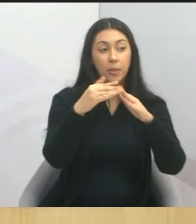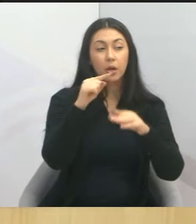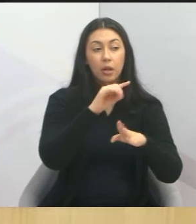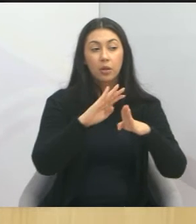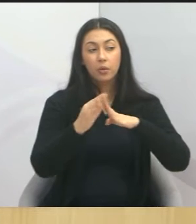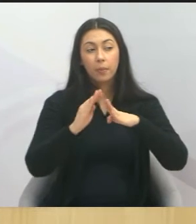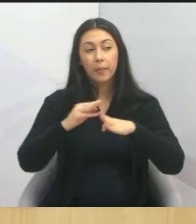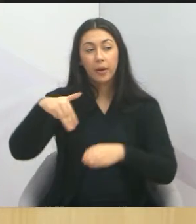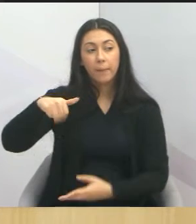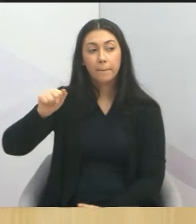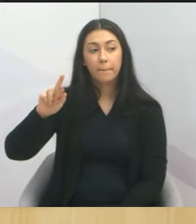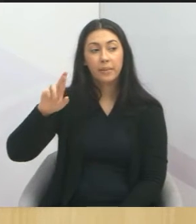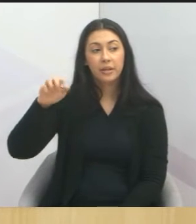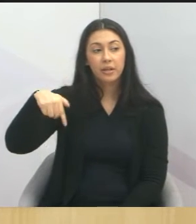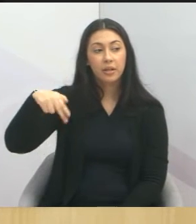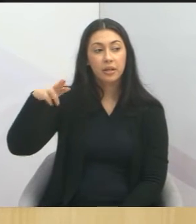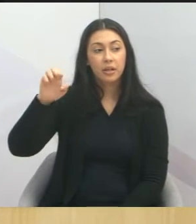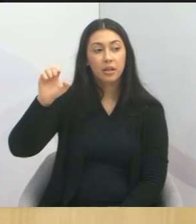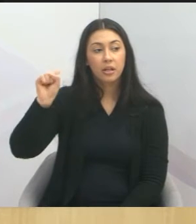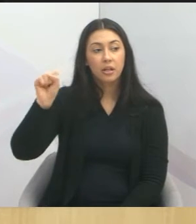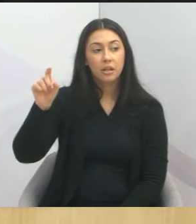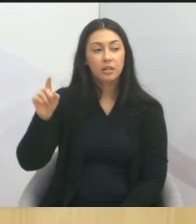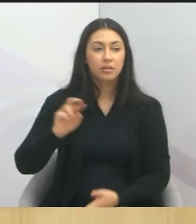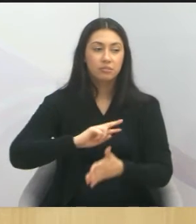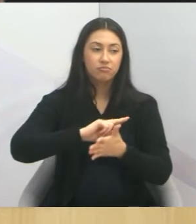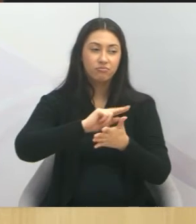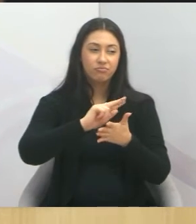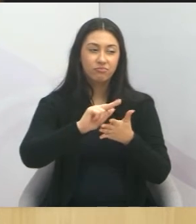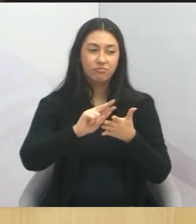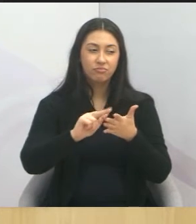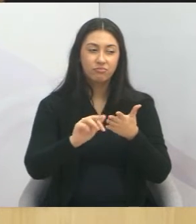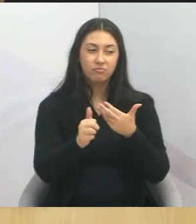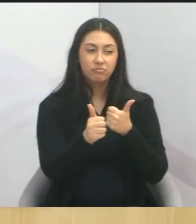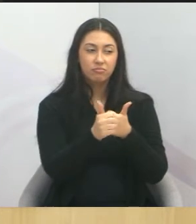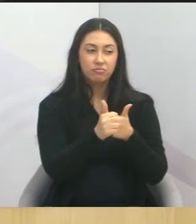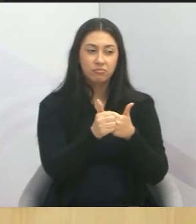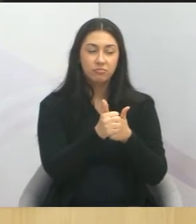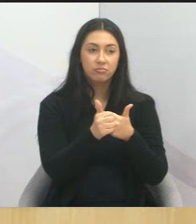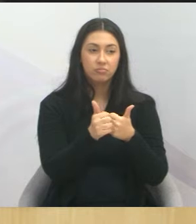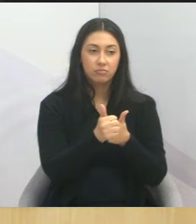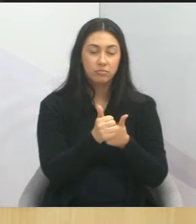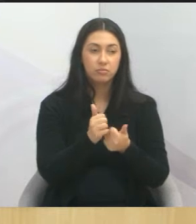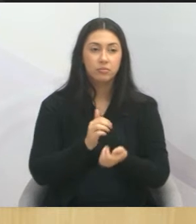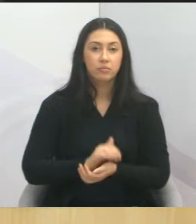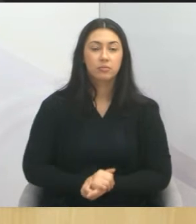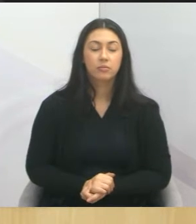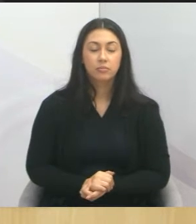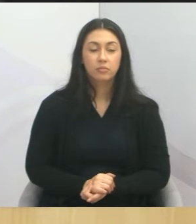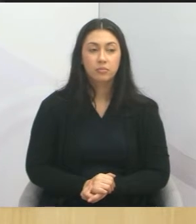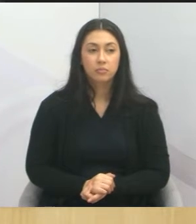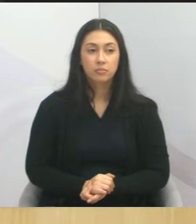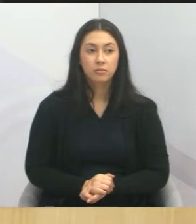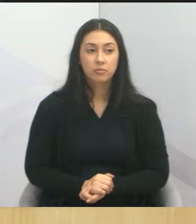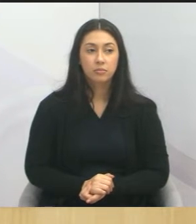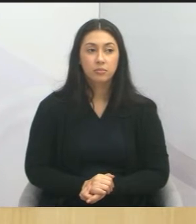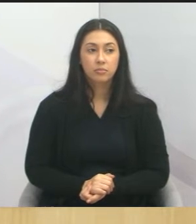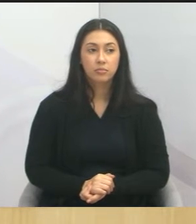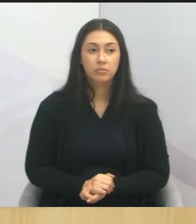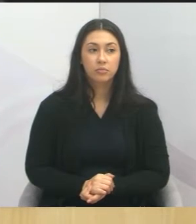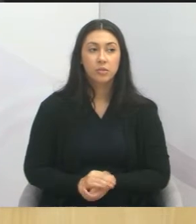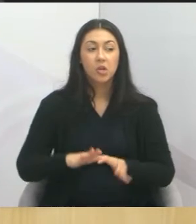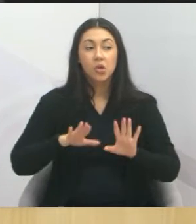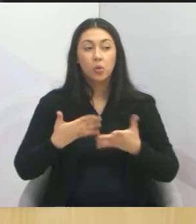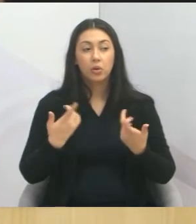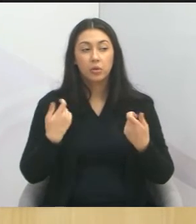do Marquês Jardim coleginho Jardim Sol Nascente Vila Romana dentre outros na